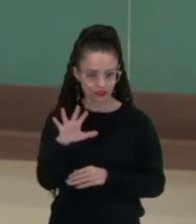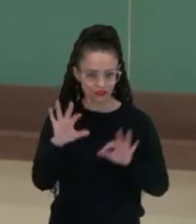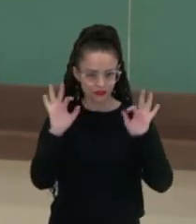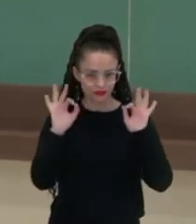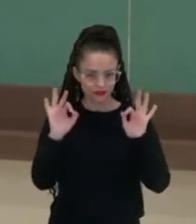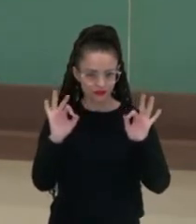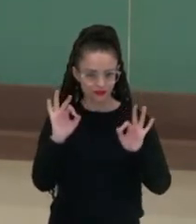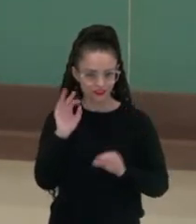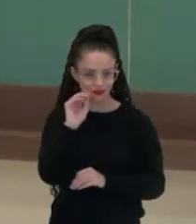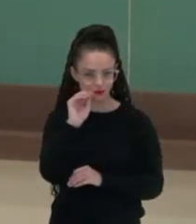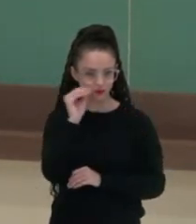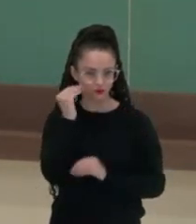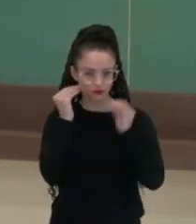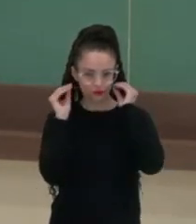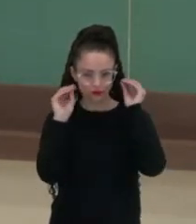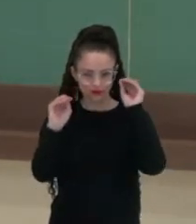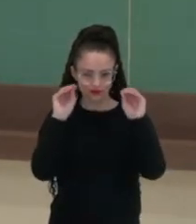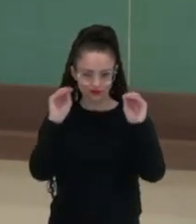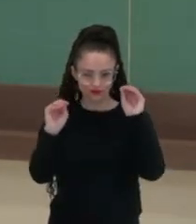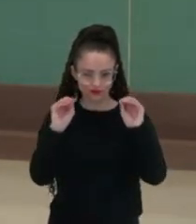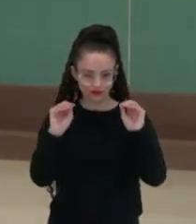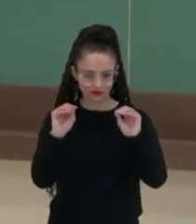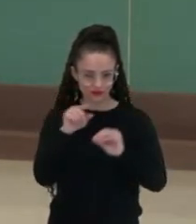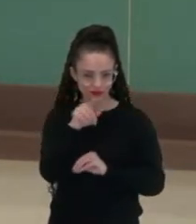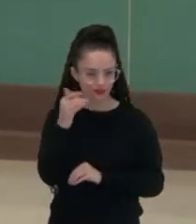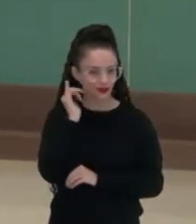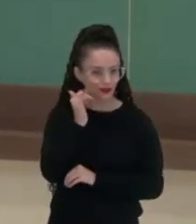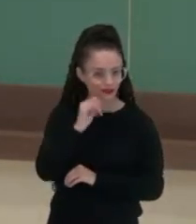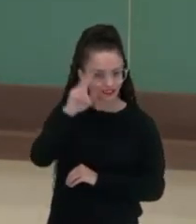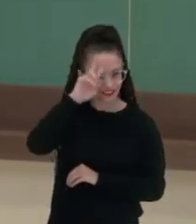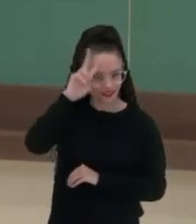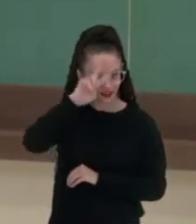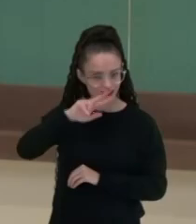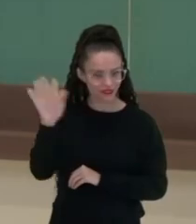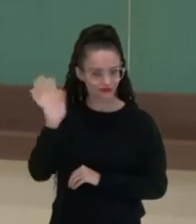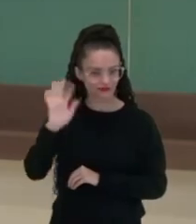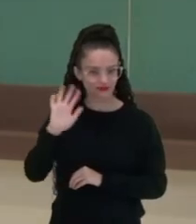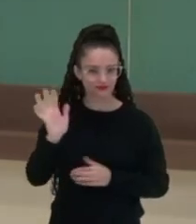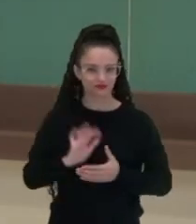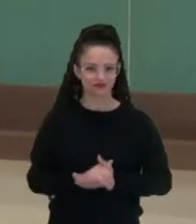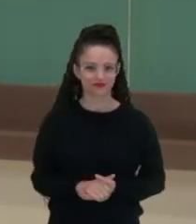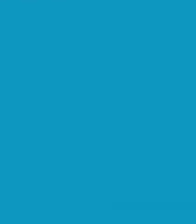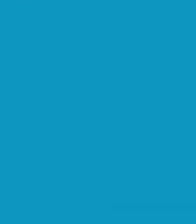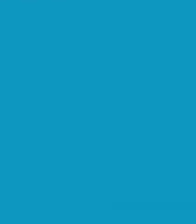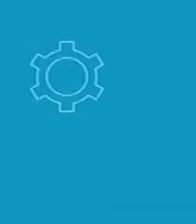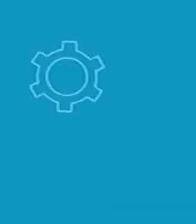mega no coração de vocês. Contem histórias. Tchau!